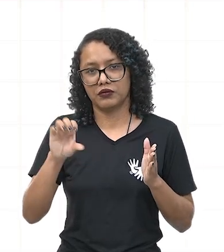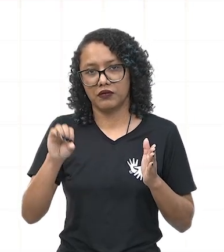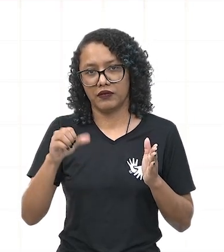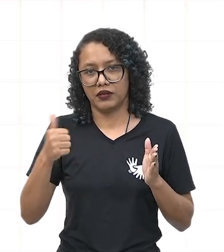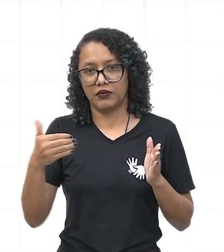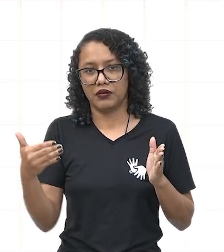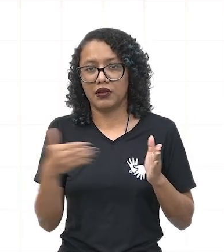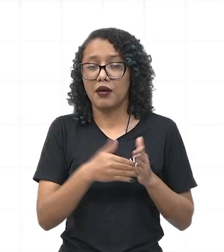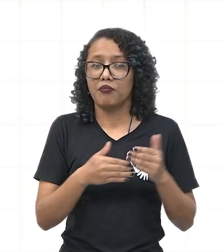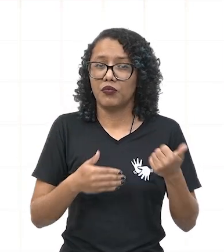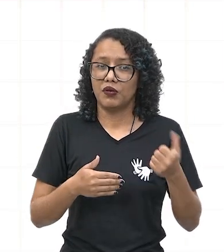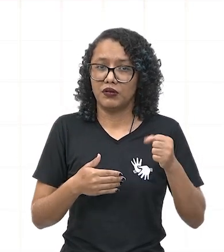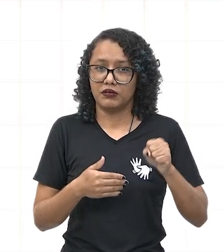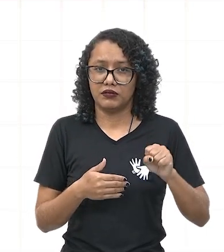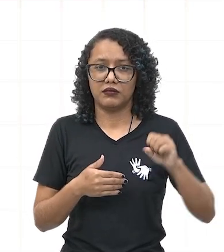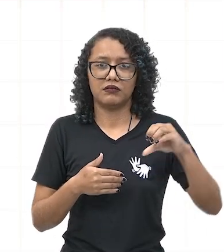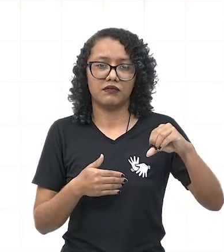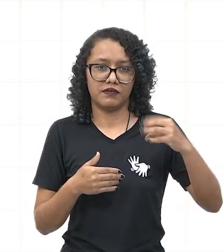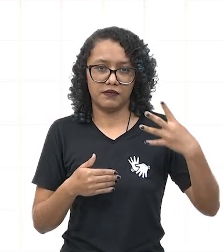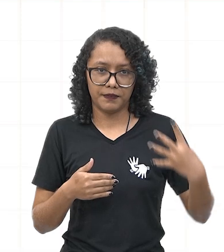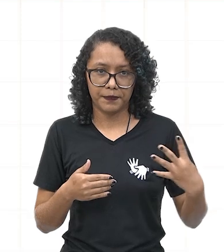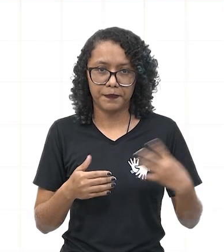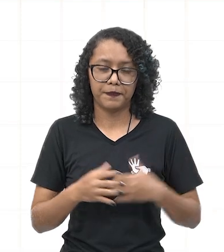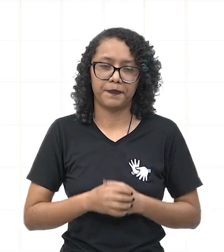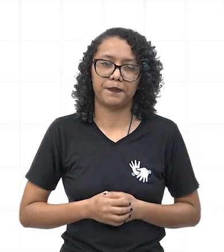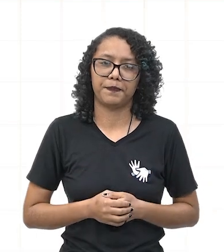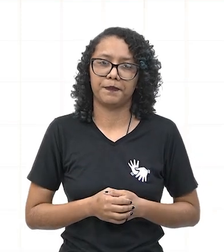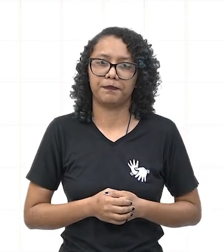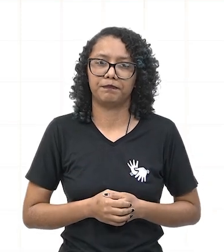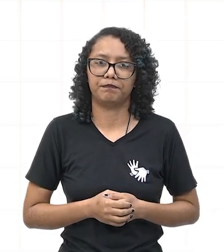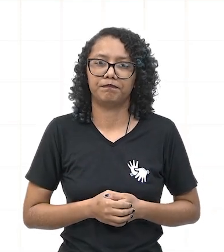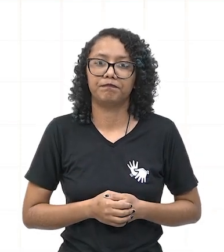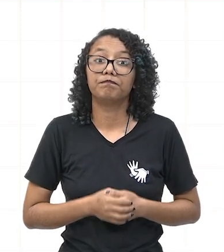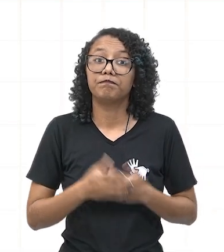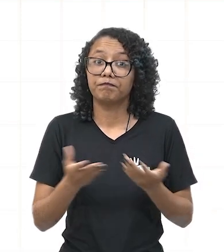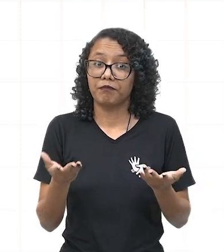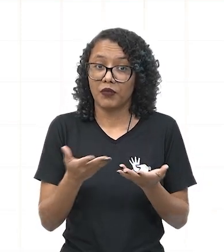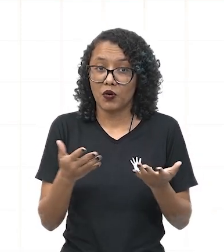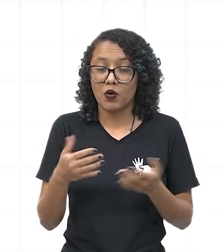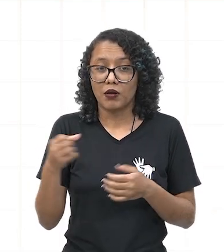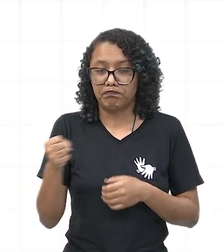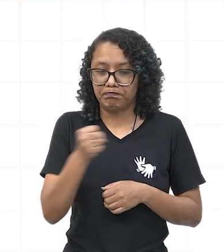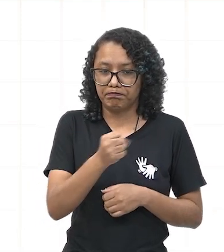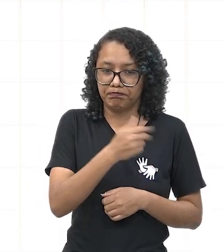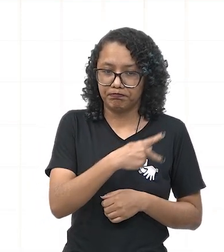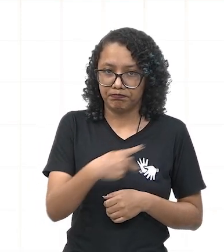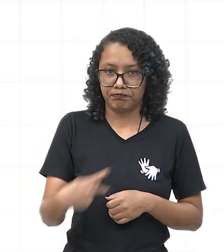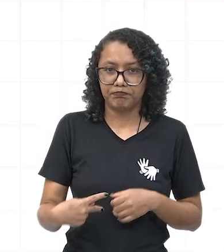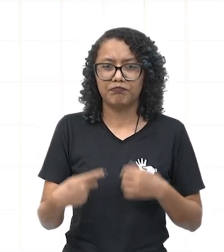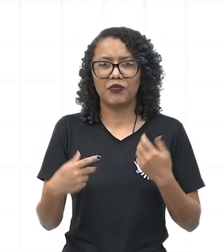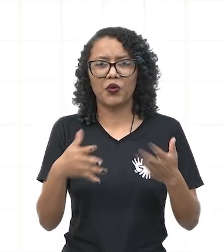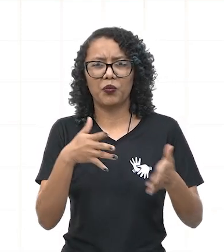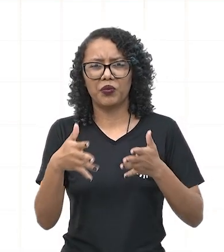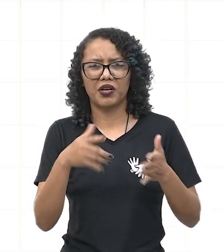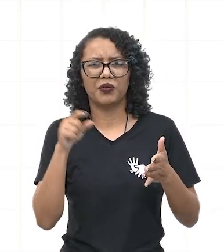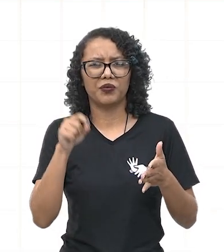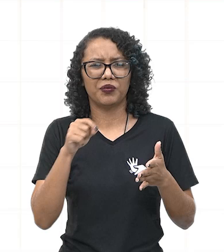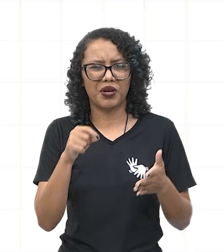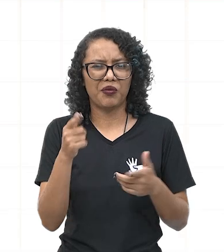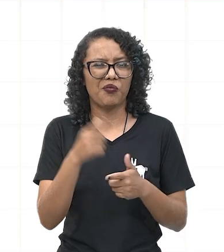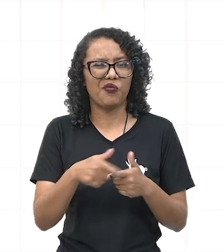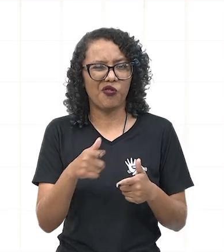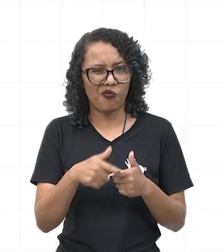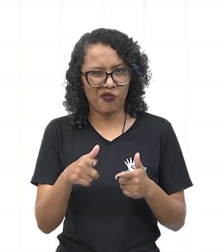até 1894. Ele assumiu a presidência em um momento de grande